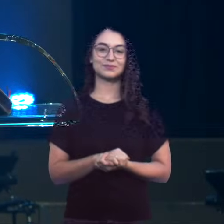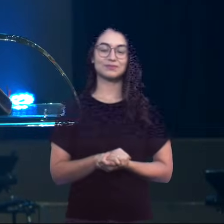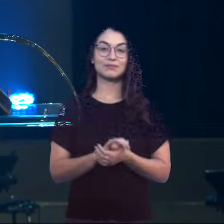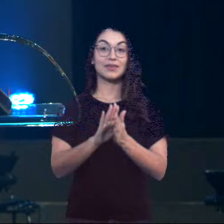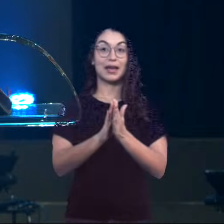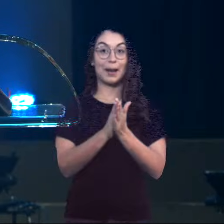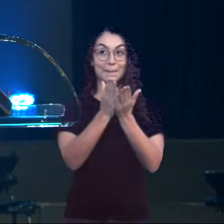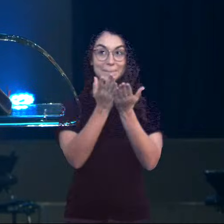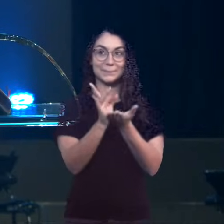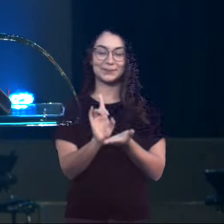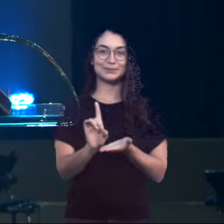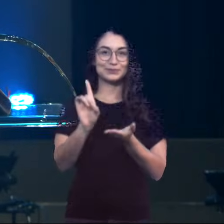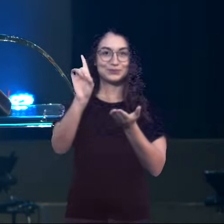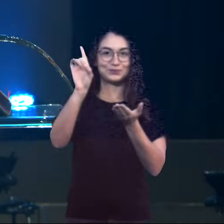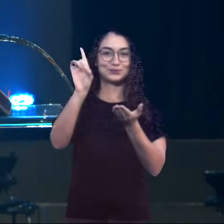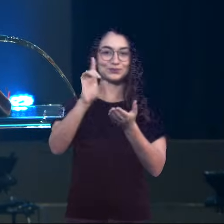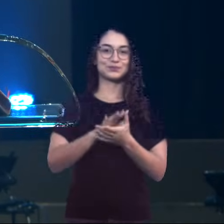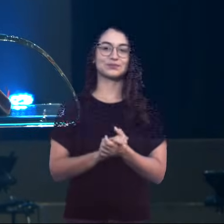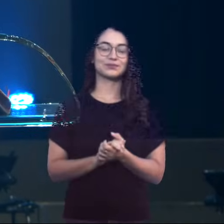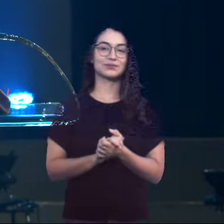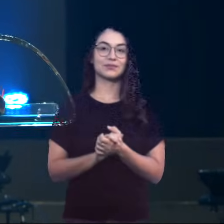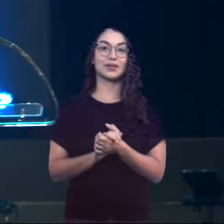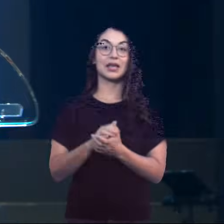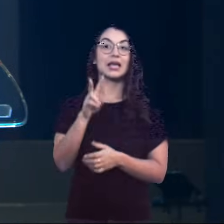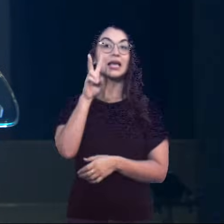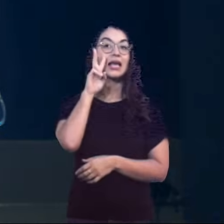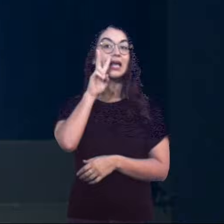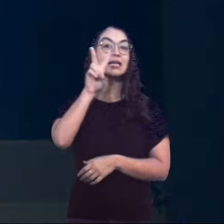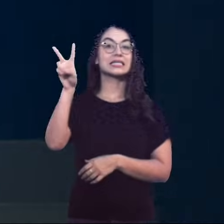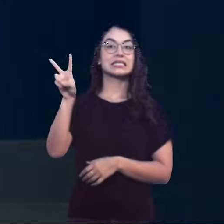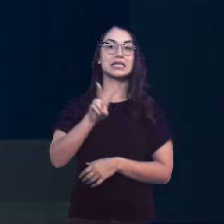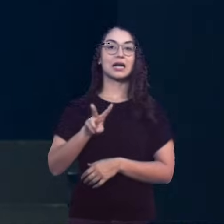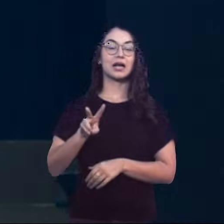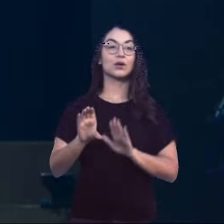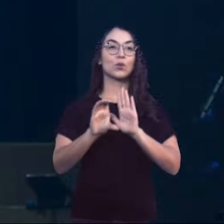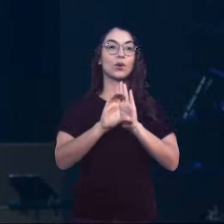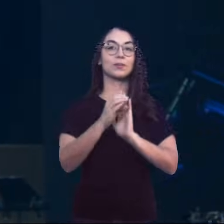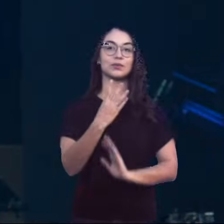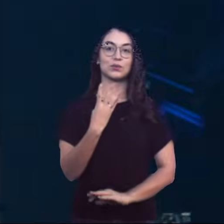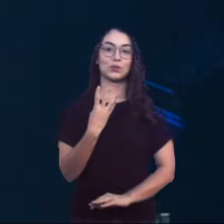Abre a sua Bíblia em Zacarias capítulo 4.